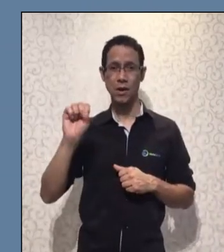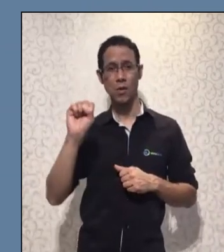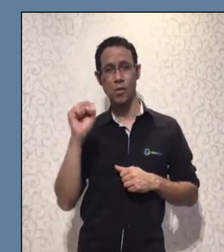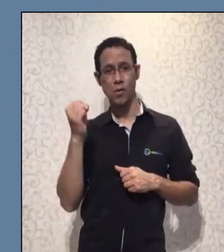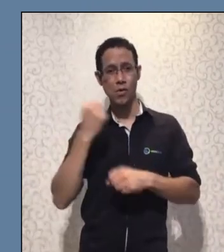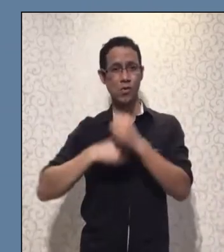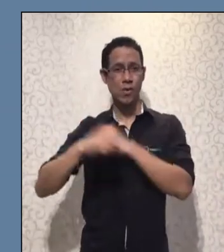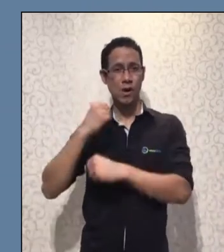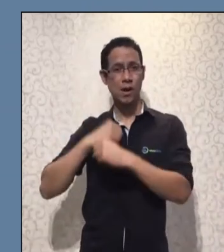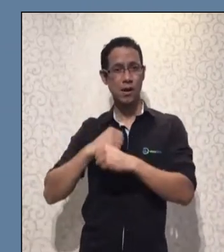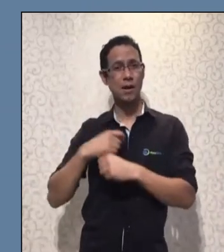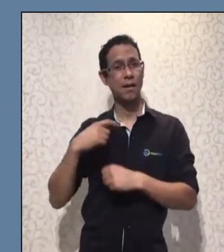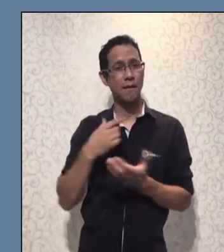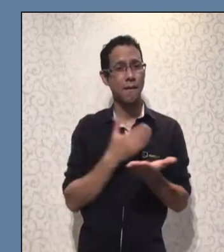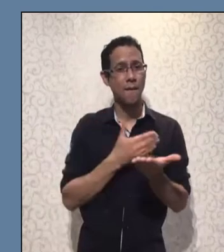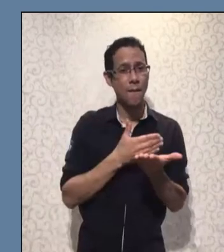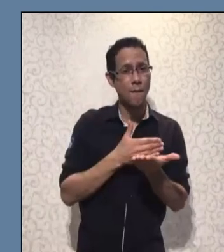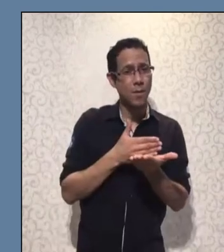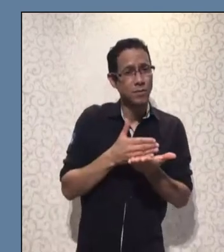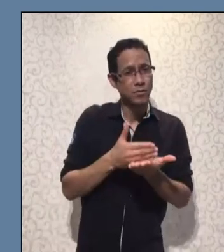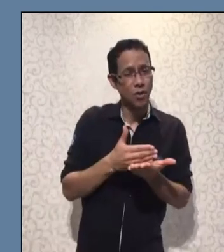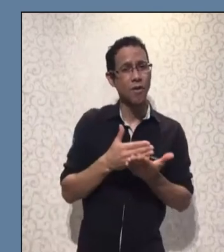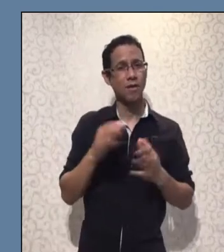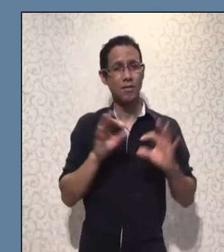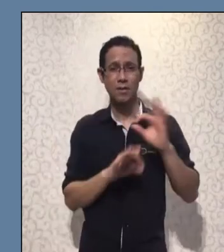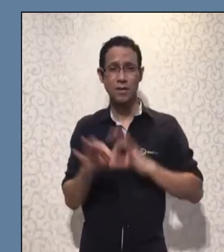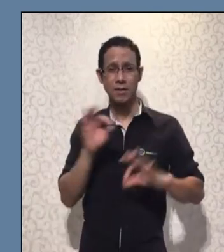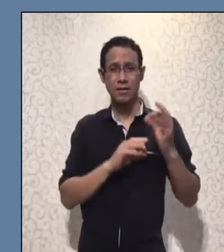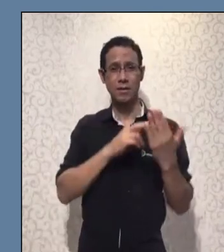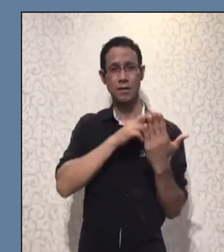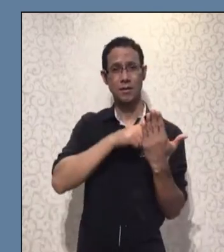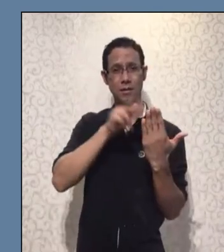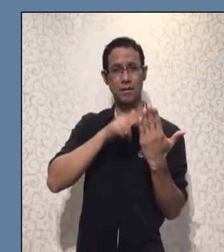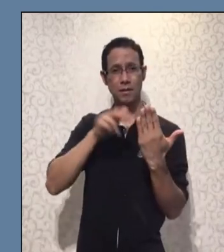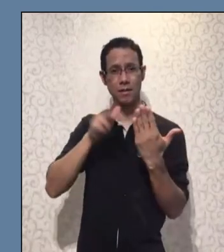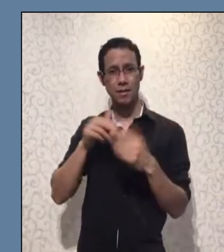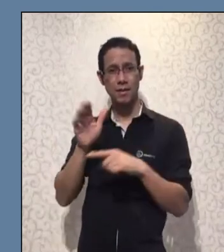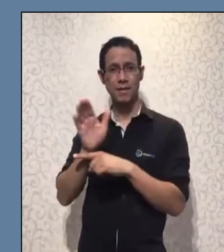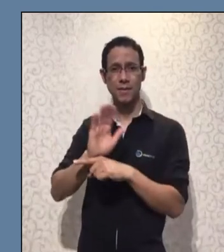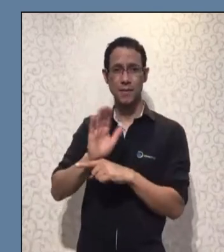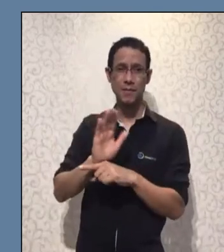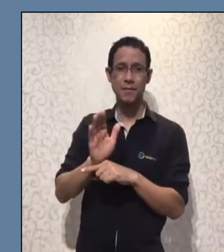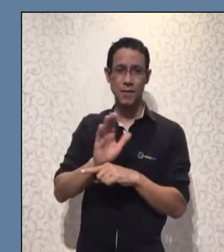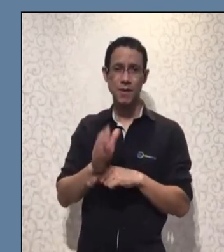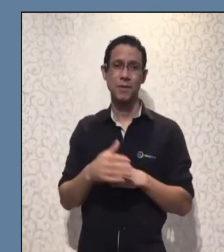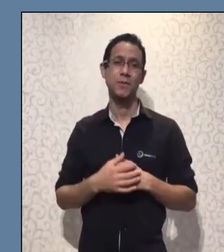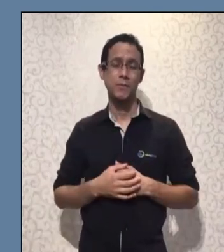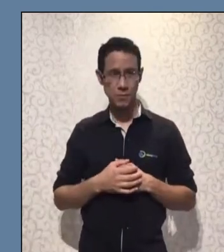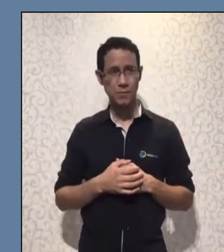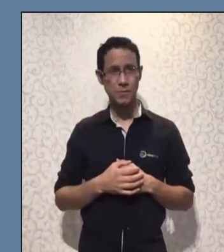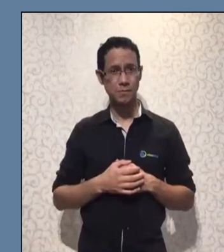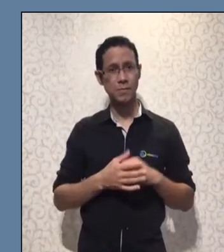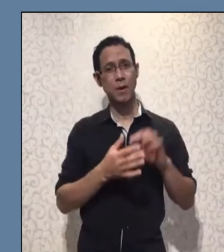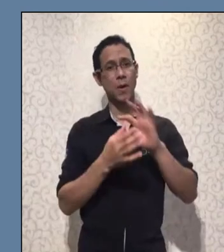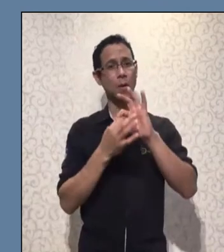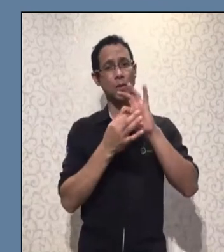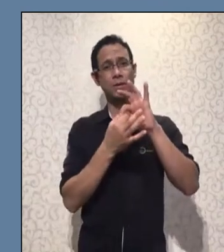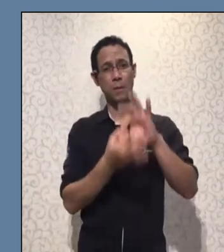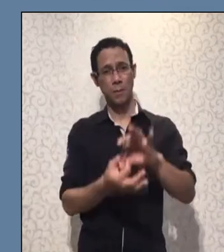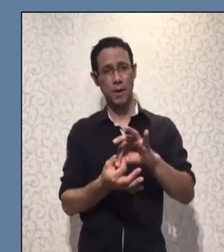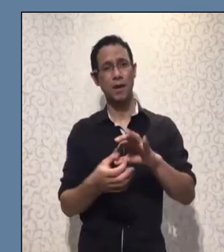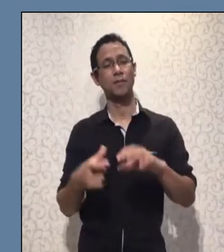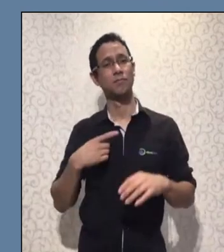em início de carreira, trabalhava com desenho e vídeo, ou seja, era um artista contemporâneo, que é um compromisso